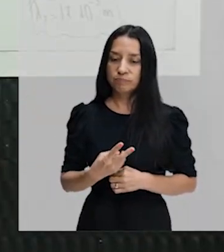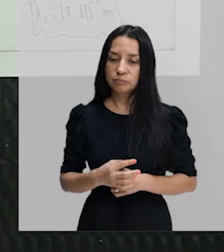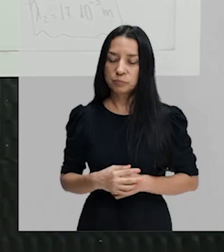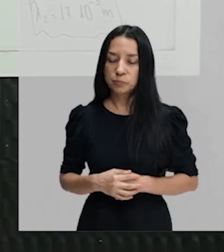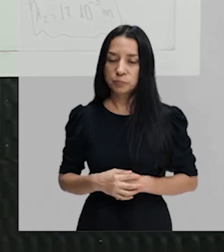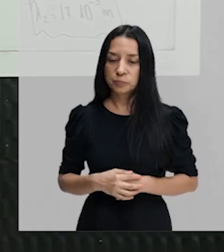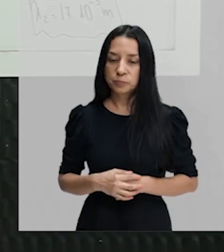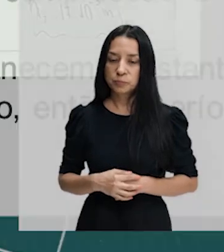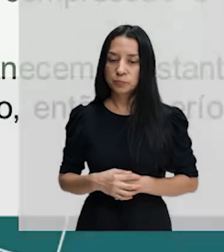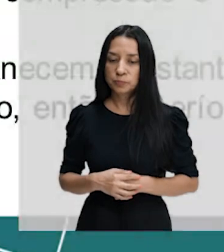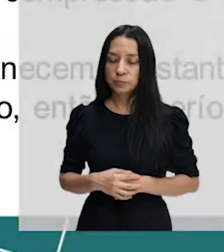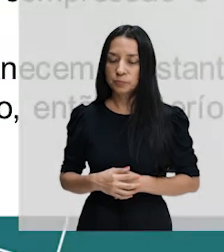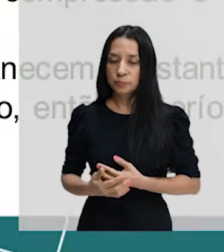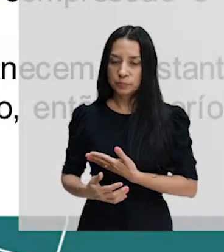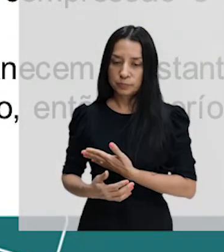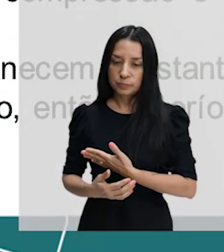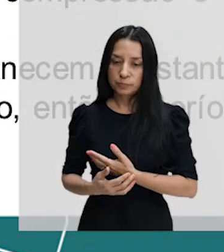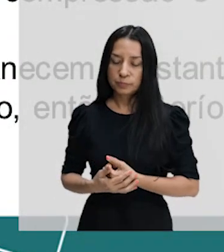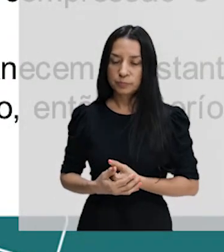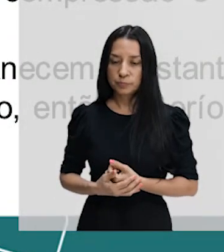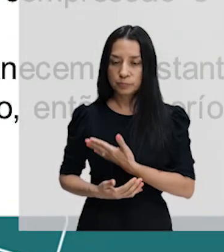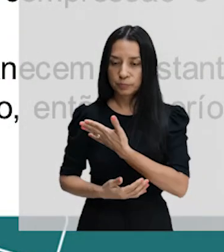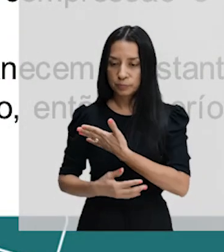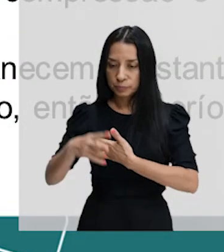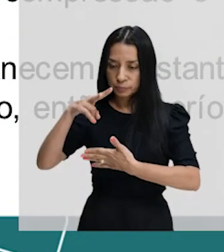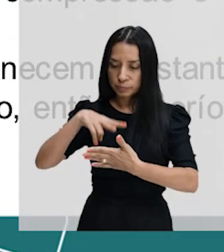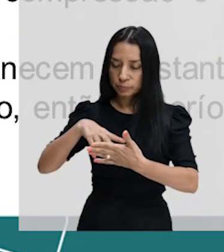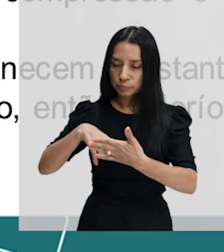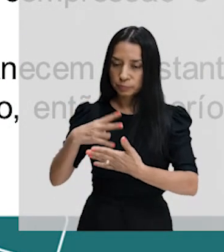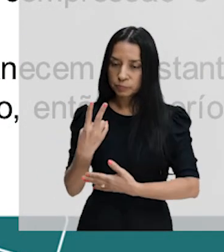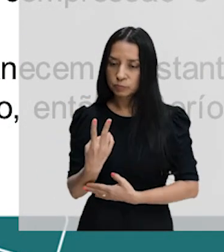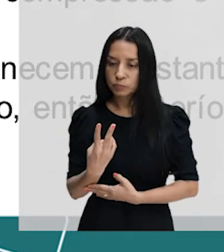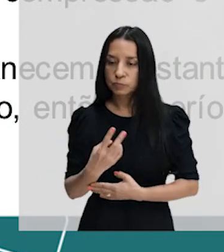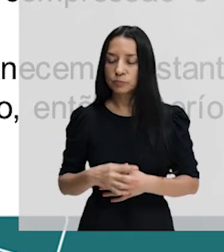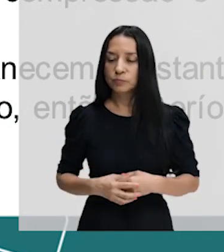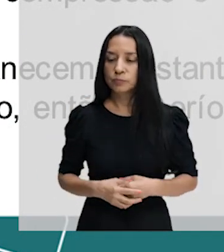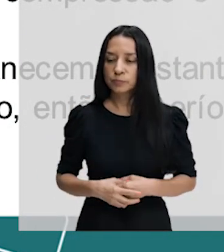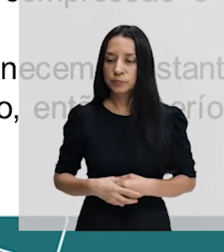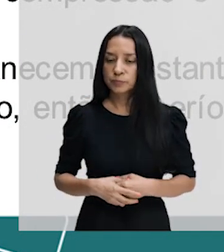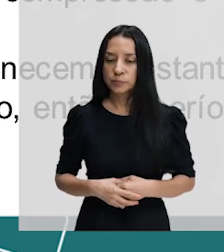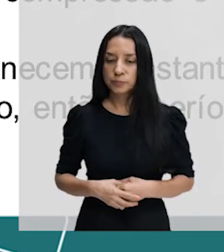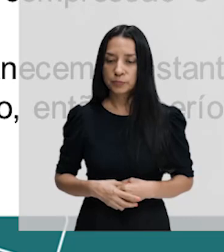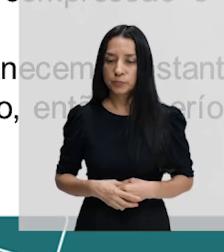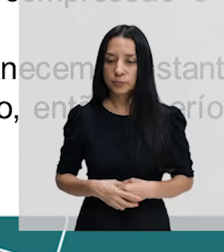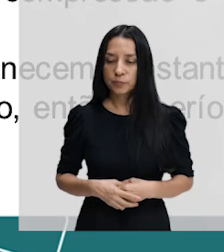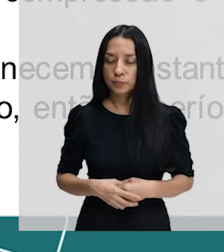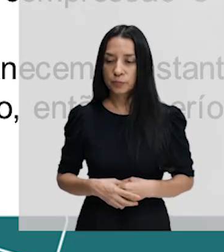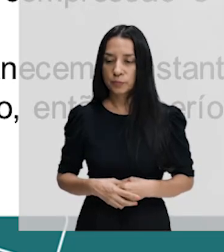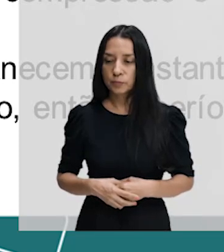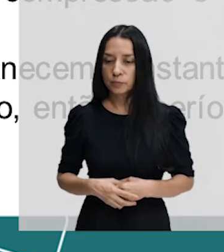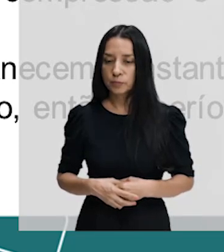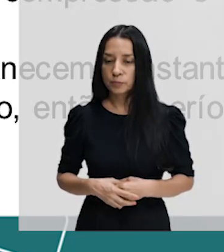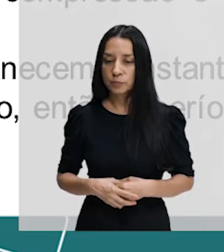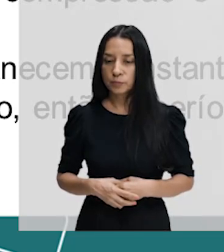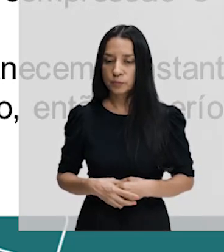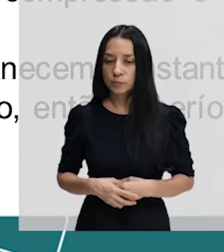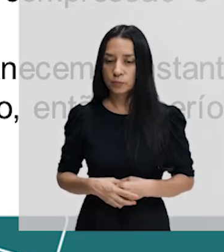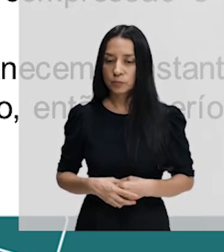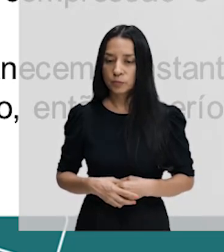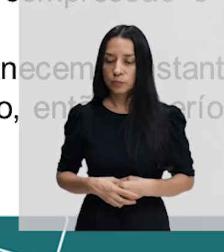uma onda sonora propaganda-se no ar é melhor descrita pela onda a